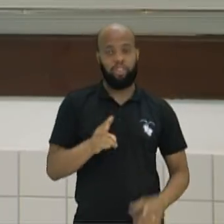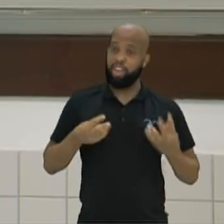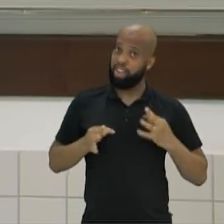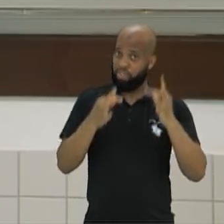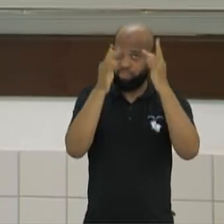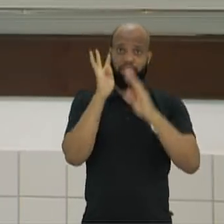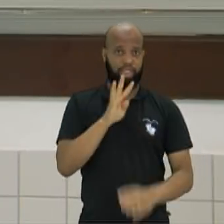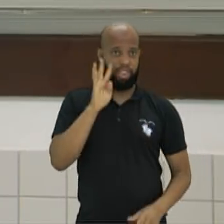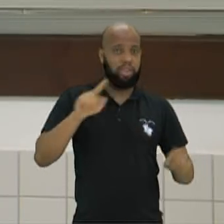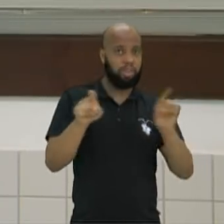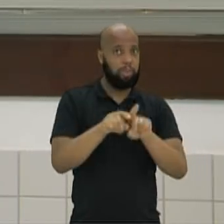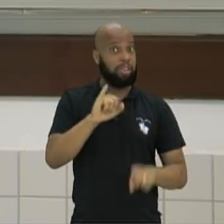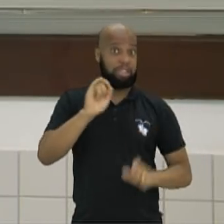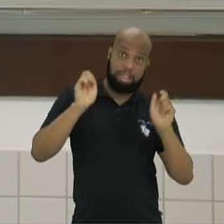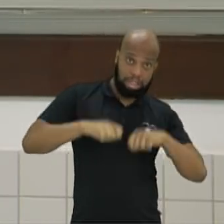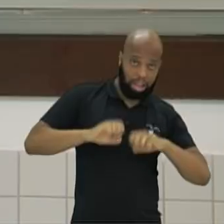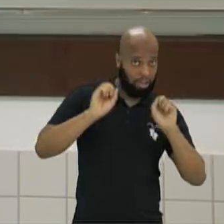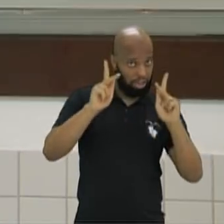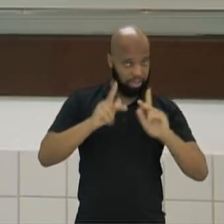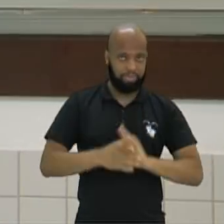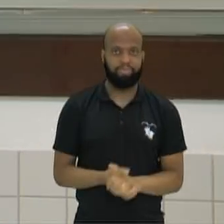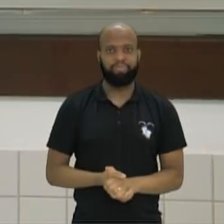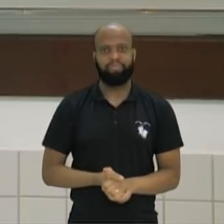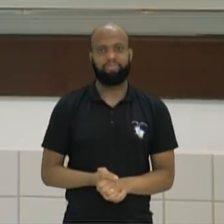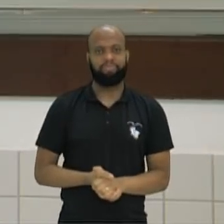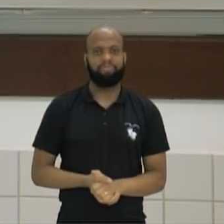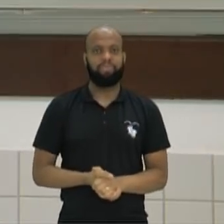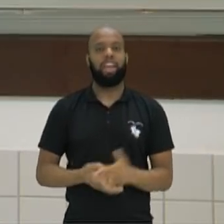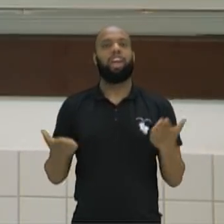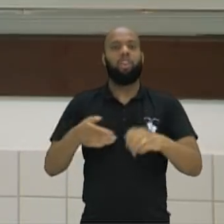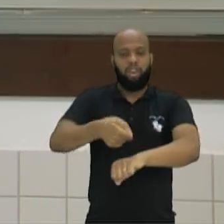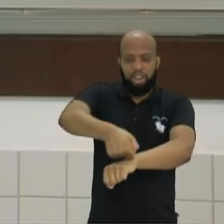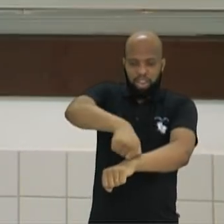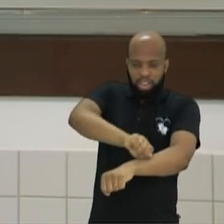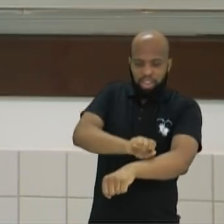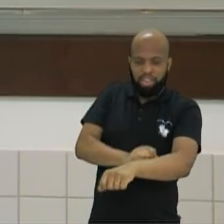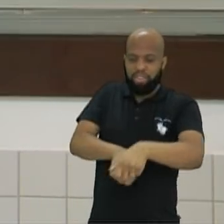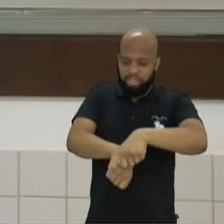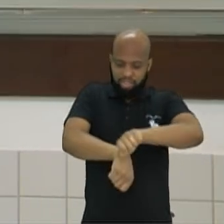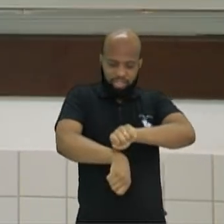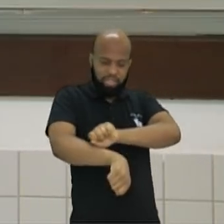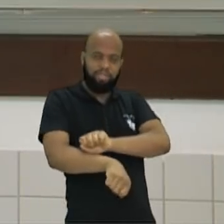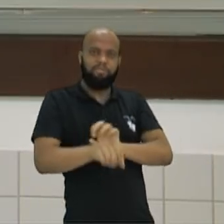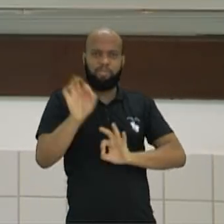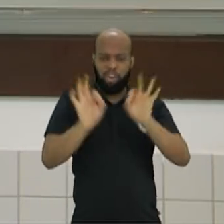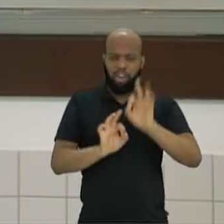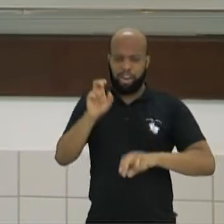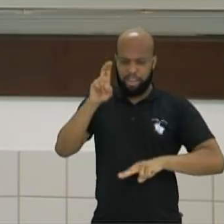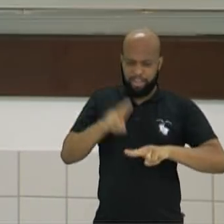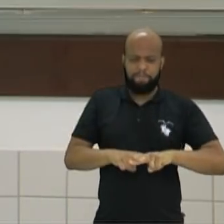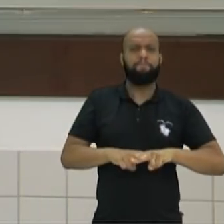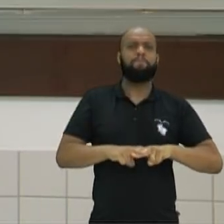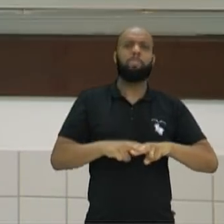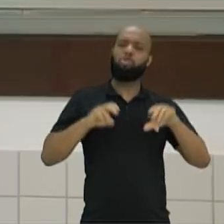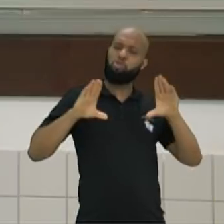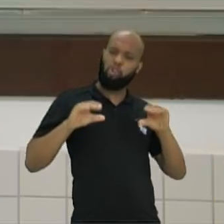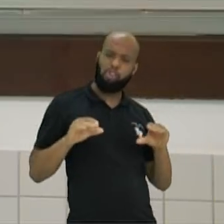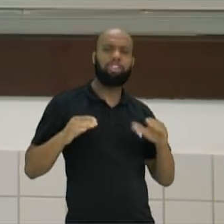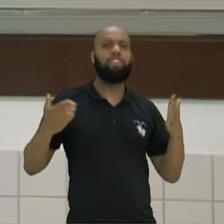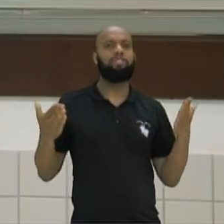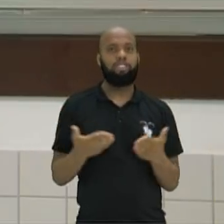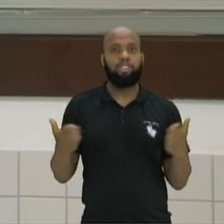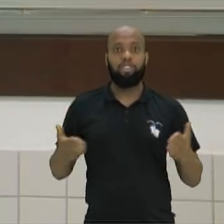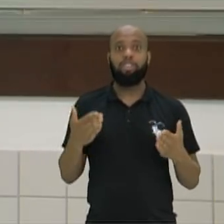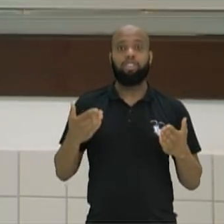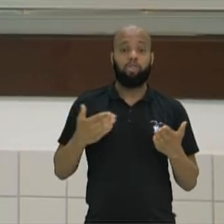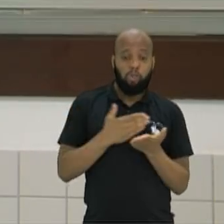bem bacana de estudo pedagógico. Fechou? Dobre as mangas, aperte os cintos, se segurem na poltrona, embarque